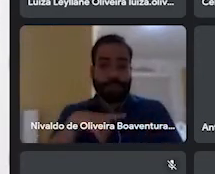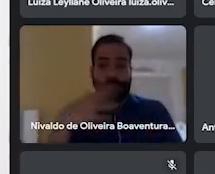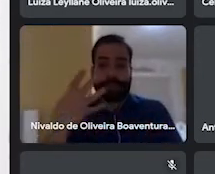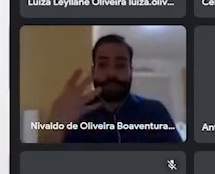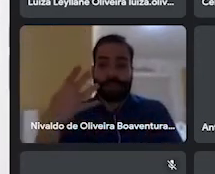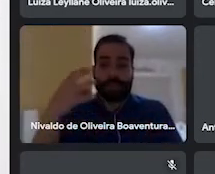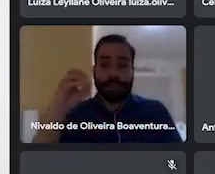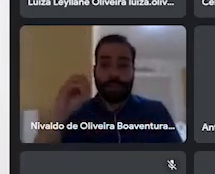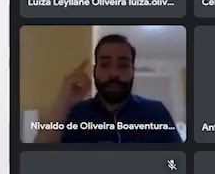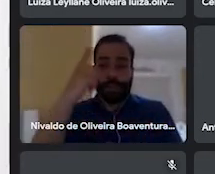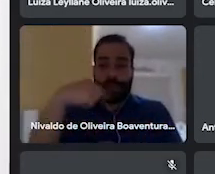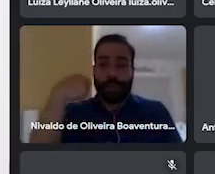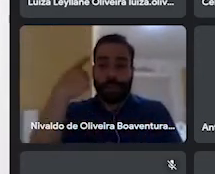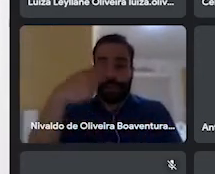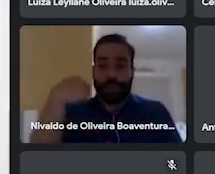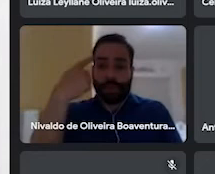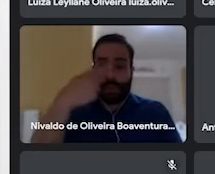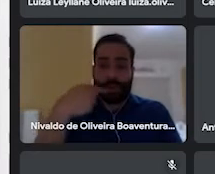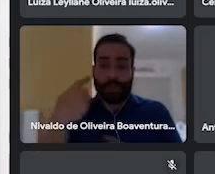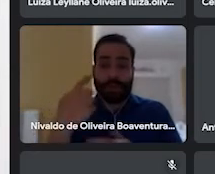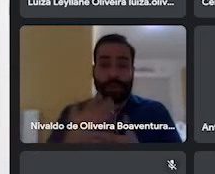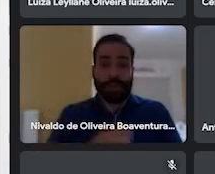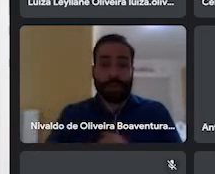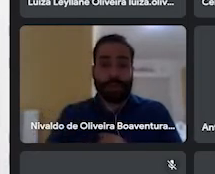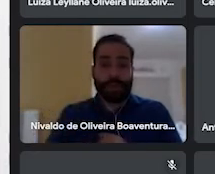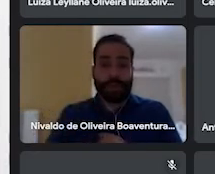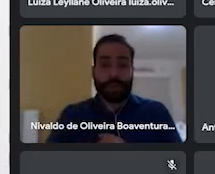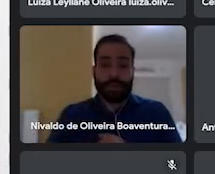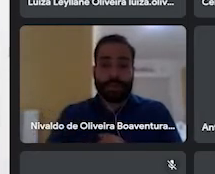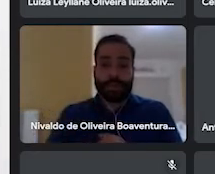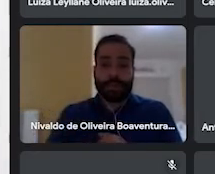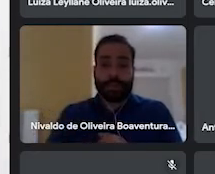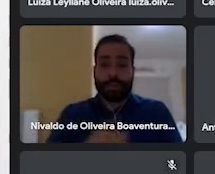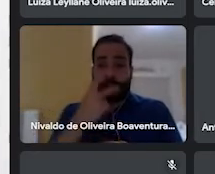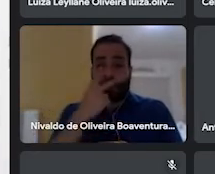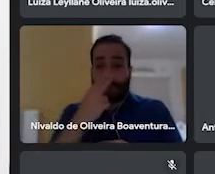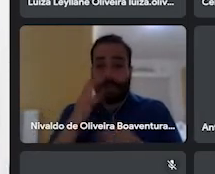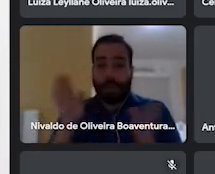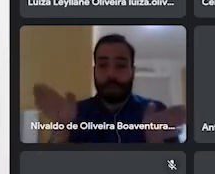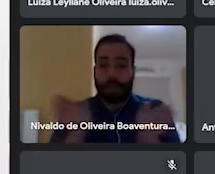horas, eu ainda acho uma carga horária muito pequena